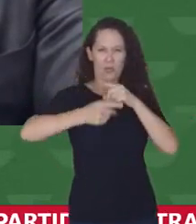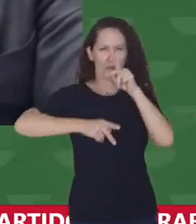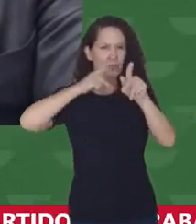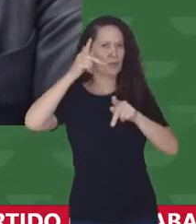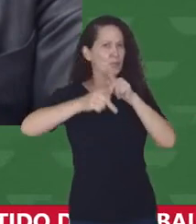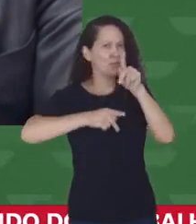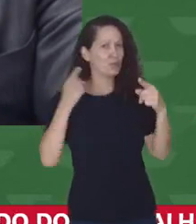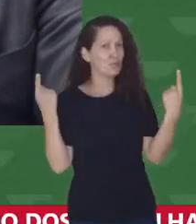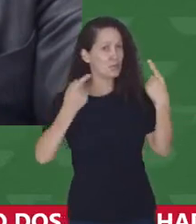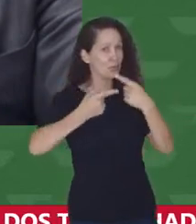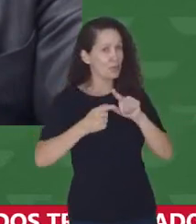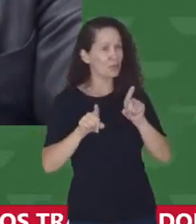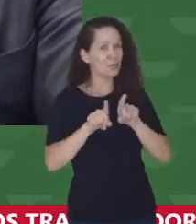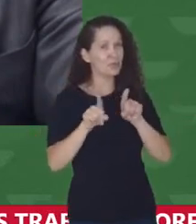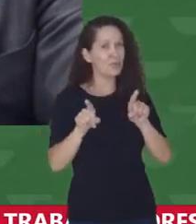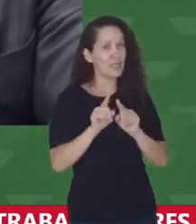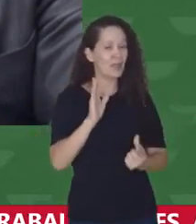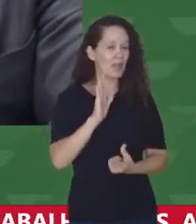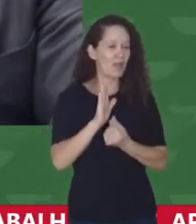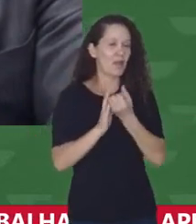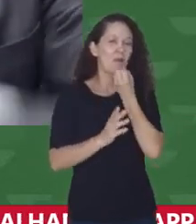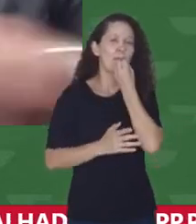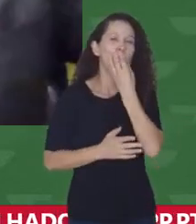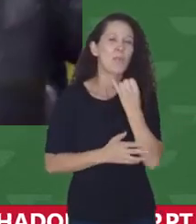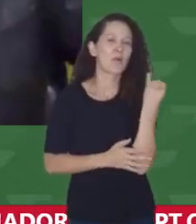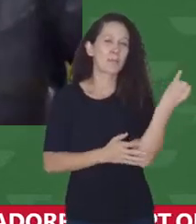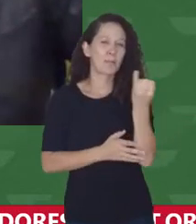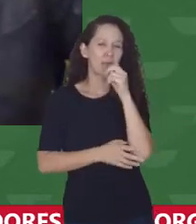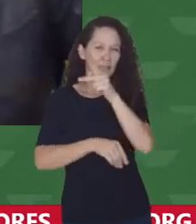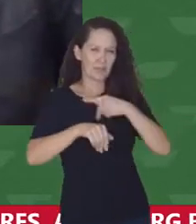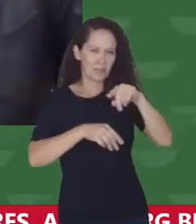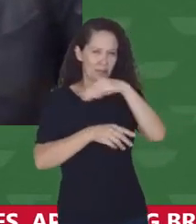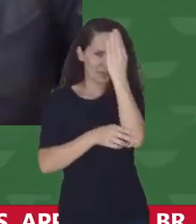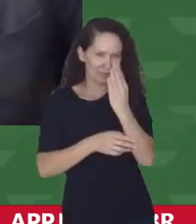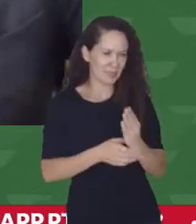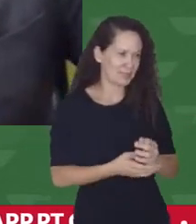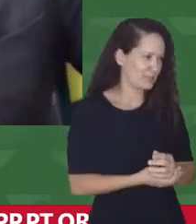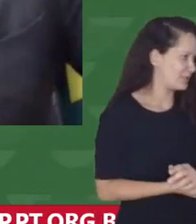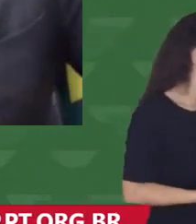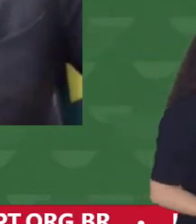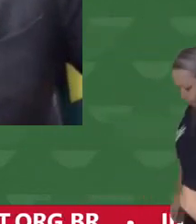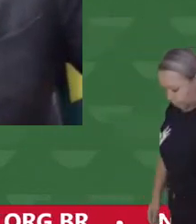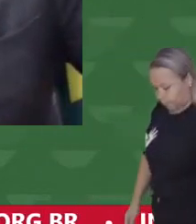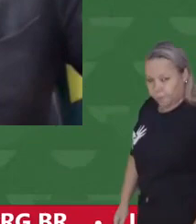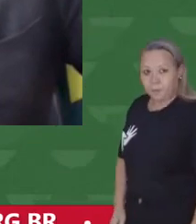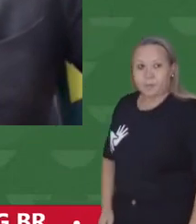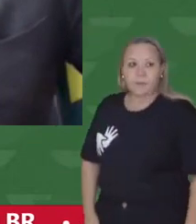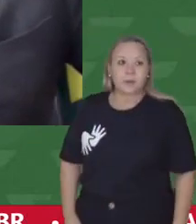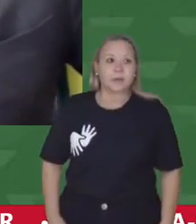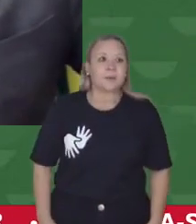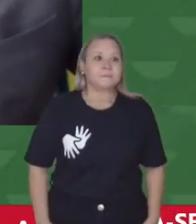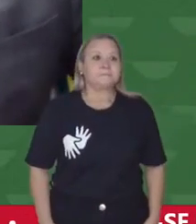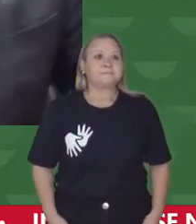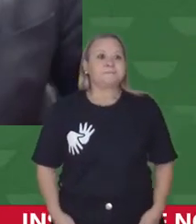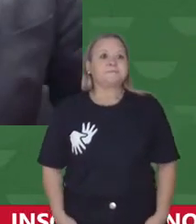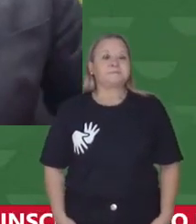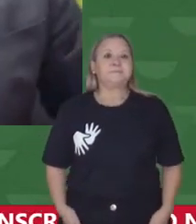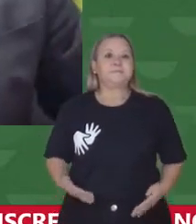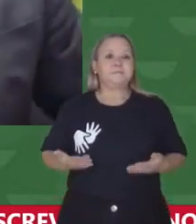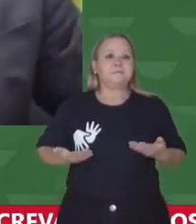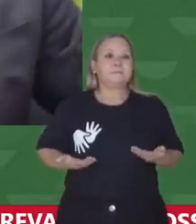e contra aqueles gastos de boa qualidade. Os gastos de pior qualidade não têm austeridade, né?